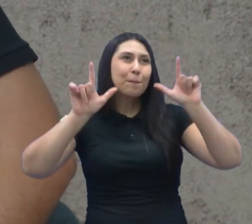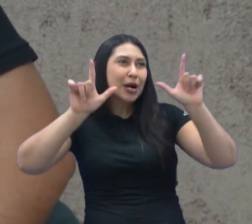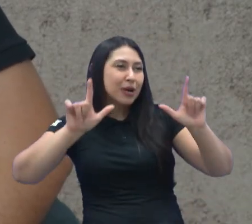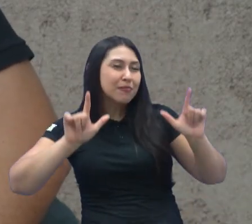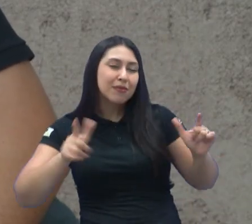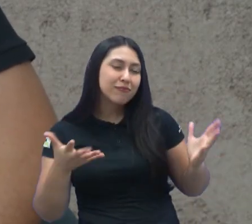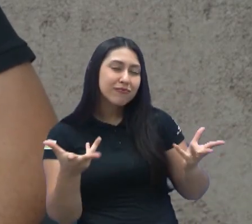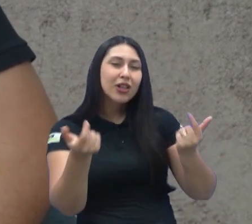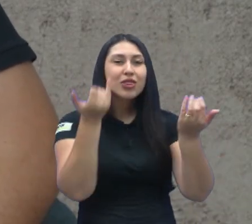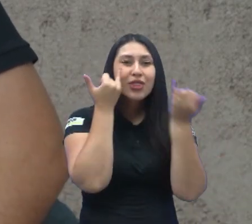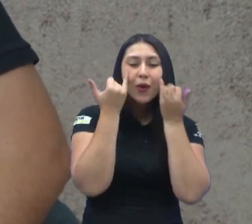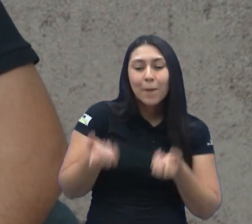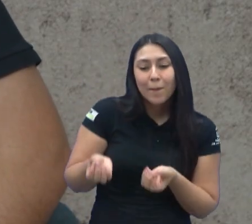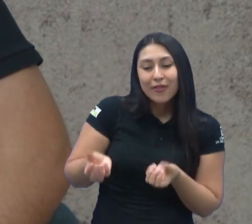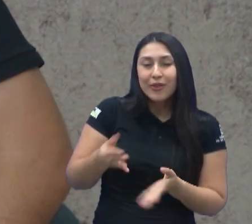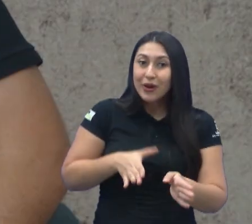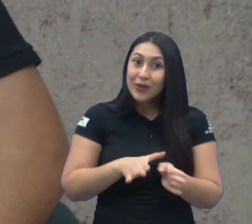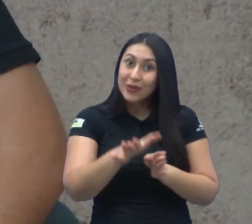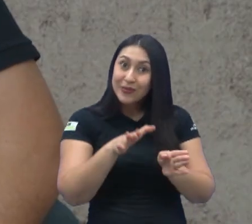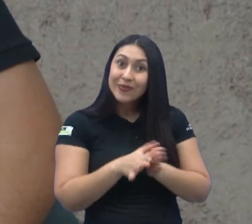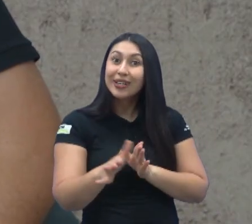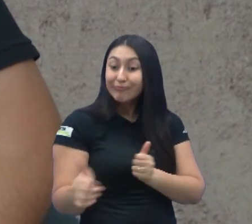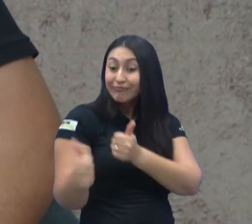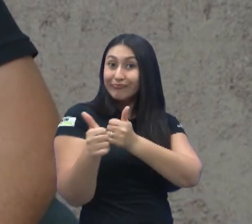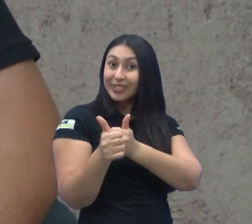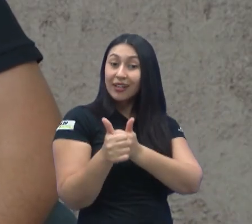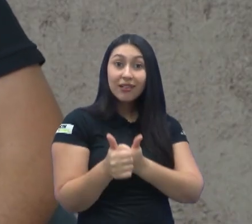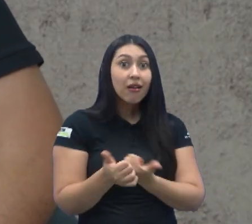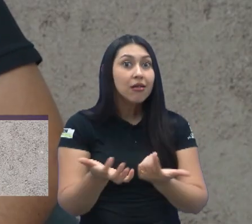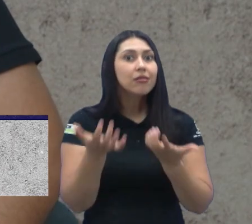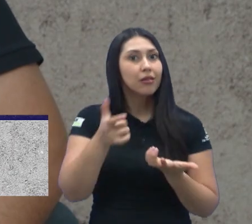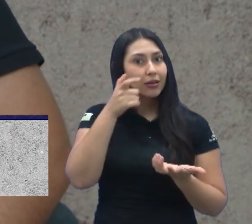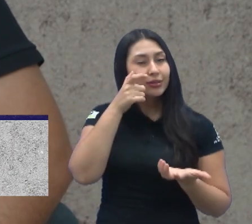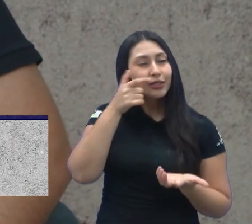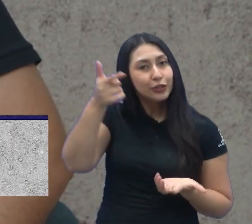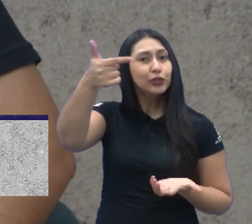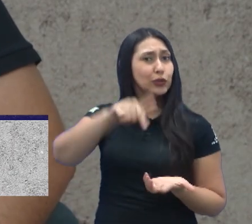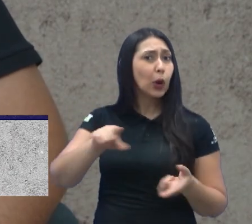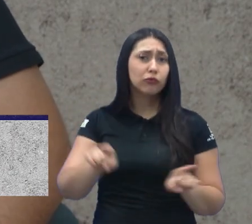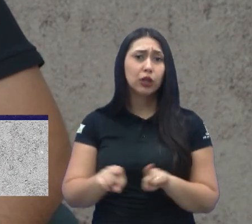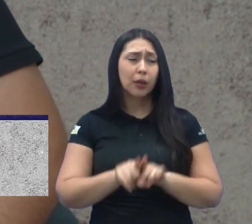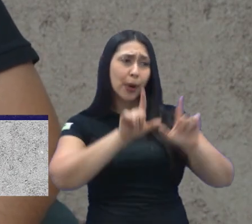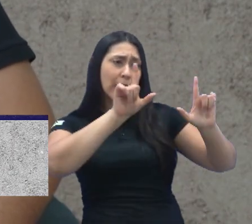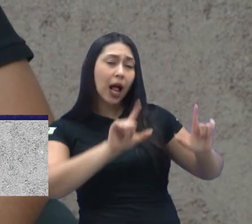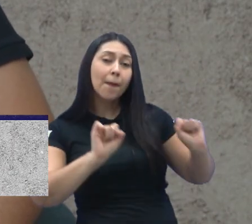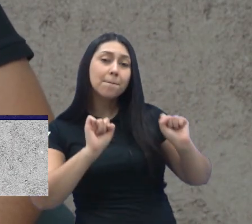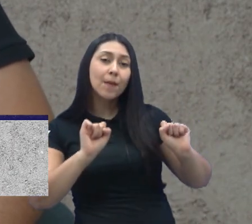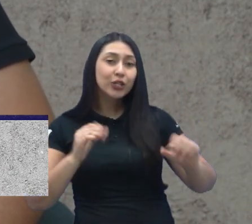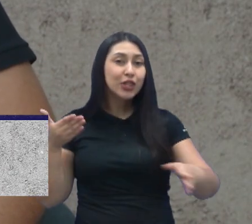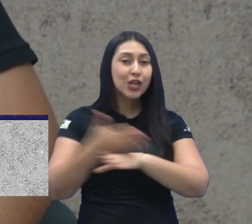informam e orientam e aproximam também. Se quiser rever esse programa ou outras edições, é só ir no